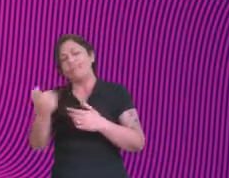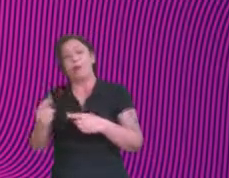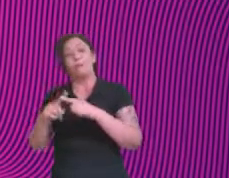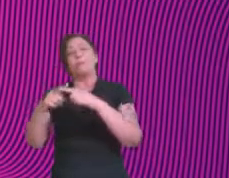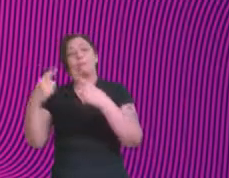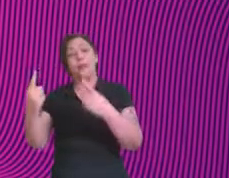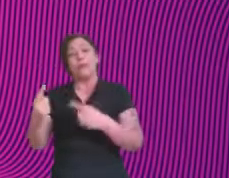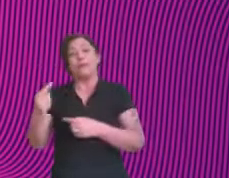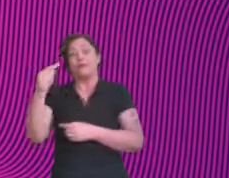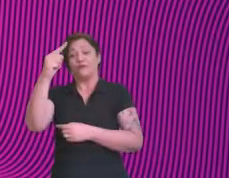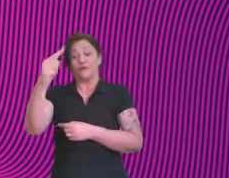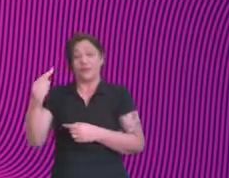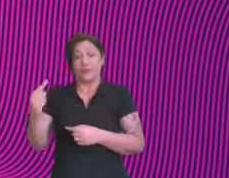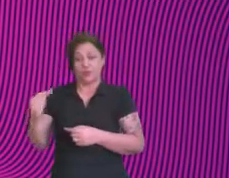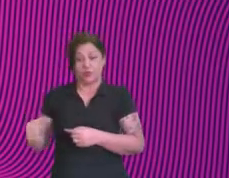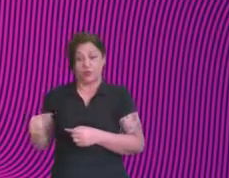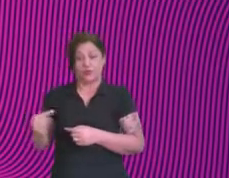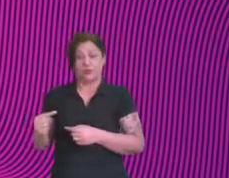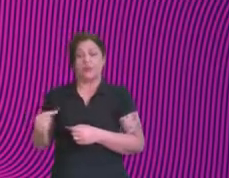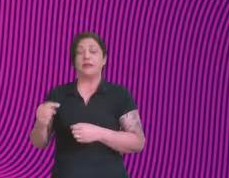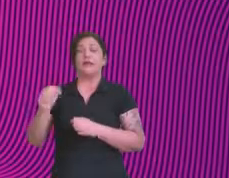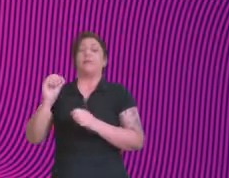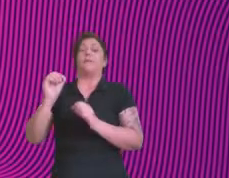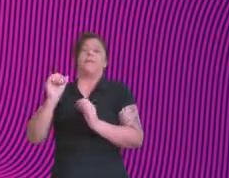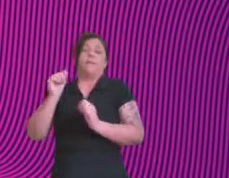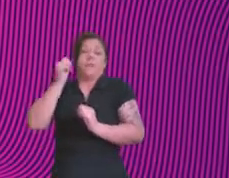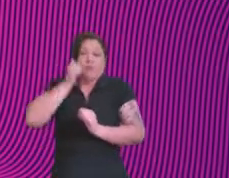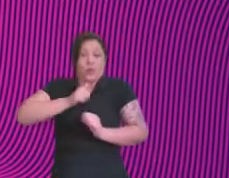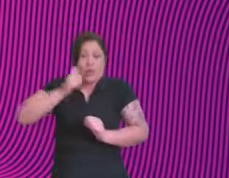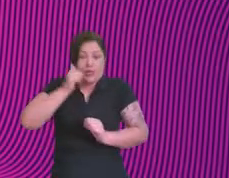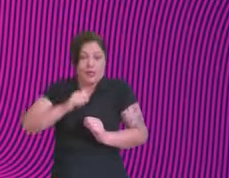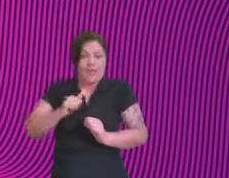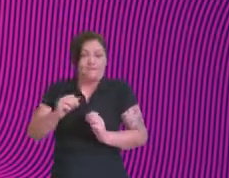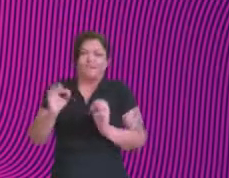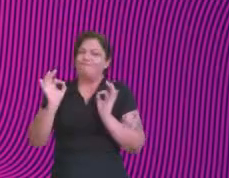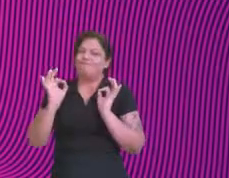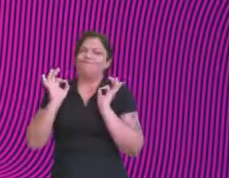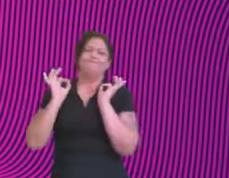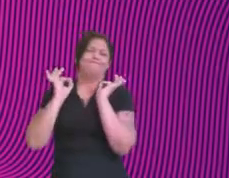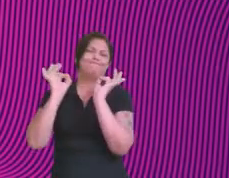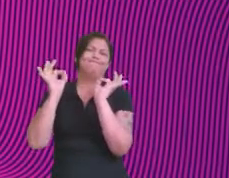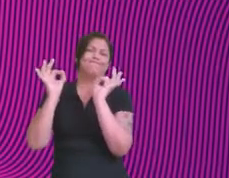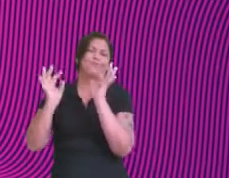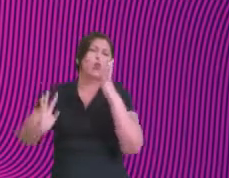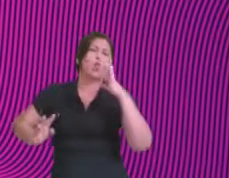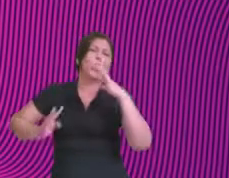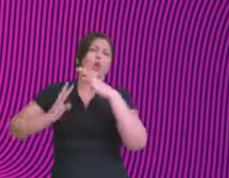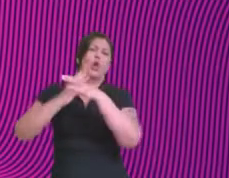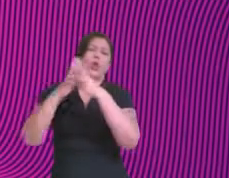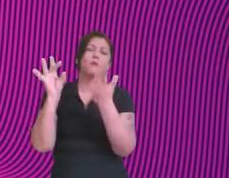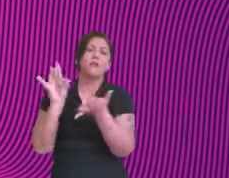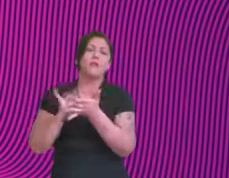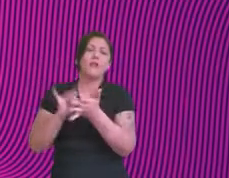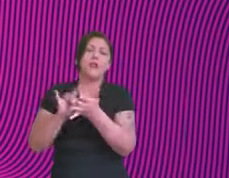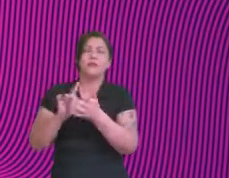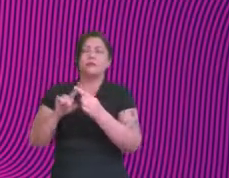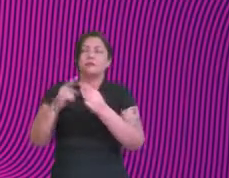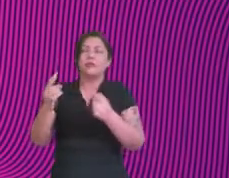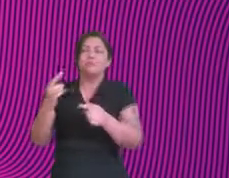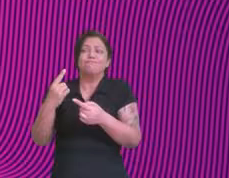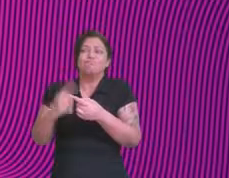ruim. Então, assim, mas também é muito frustrante para a gente fazer uma cirurgia de citorredução secundária, fazer hipertermoquimioterapia, normalmente às vezes o